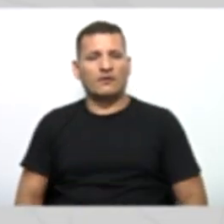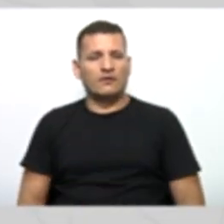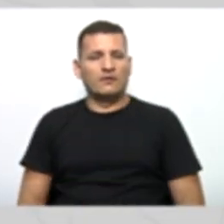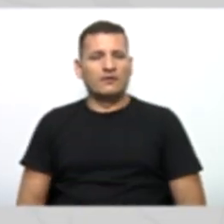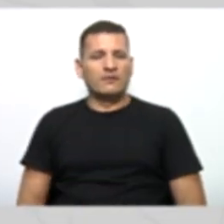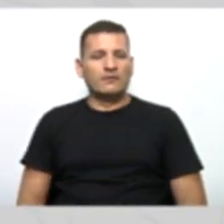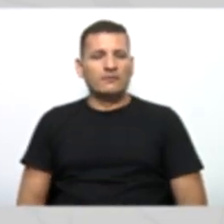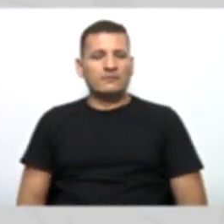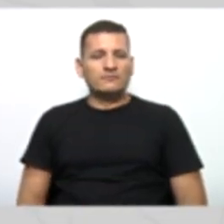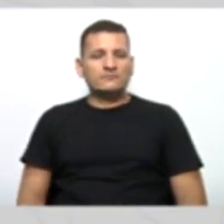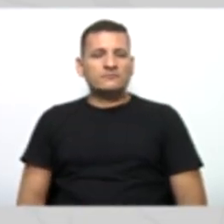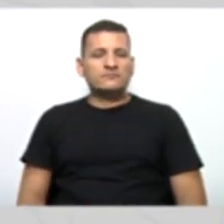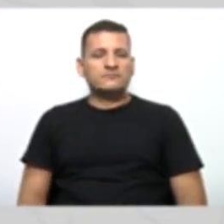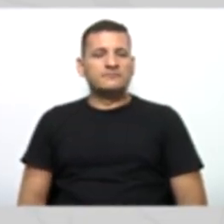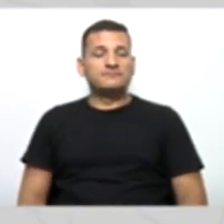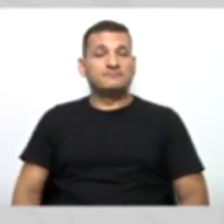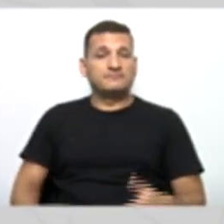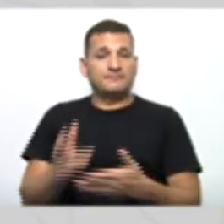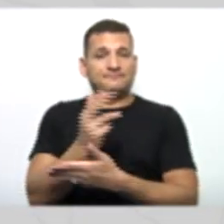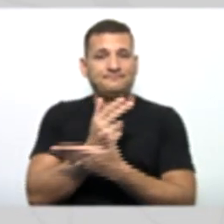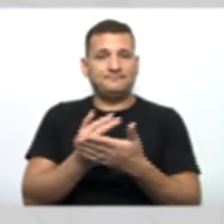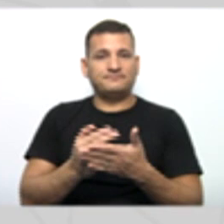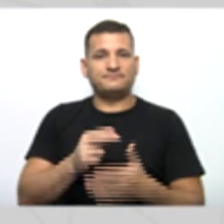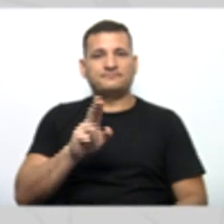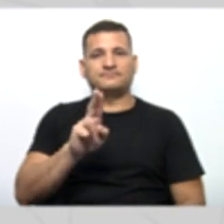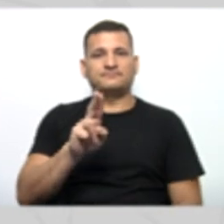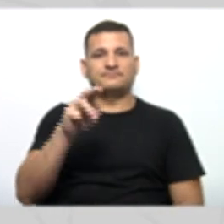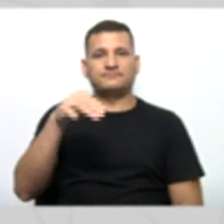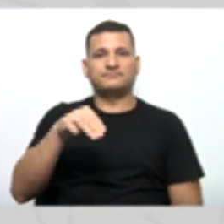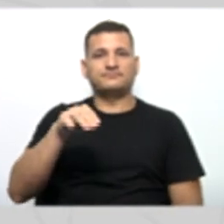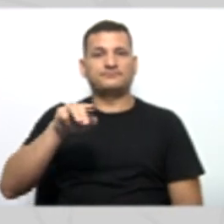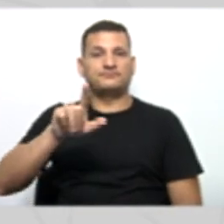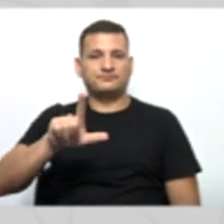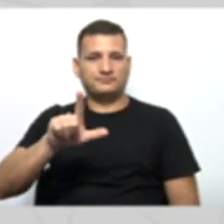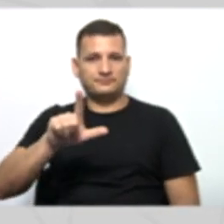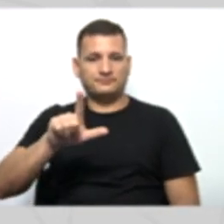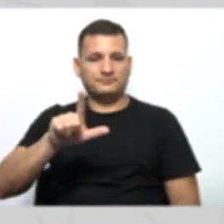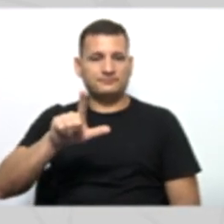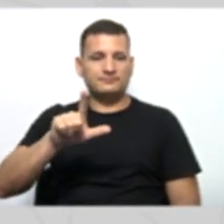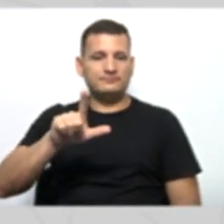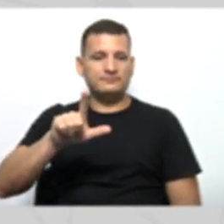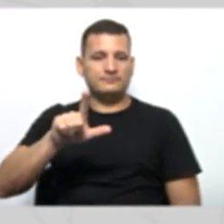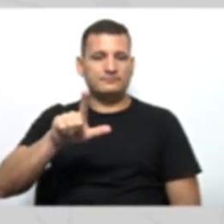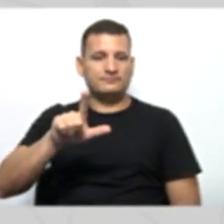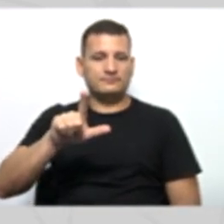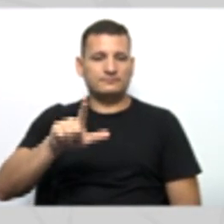lá. Diagramas UML, certo? Ó.